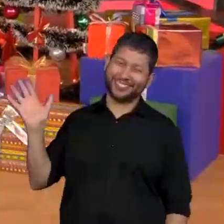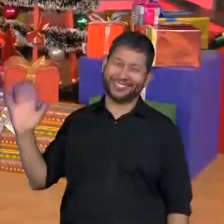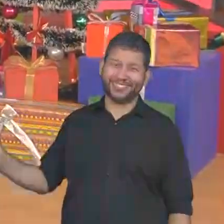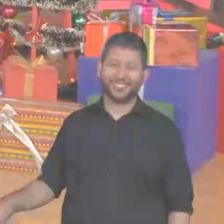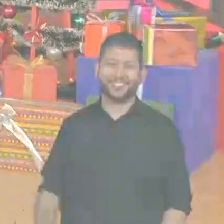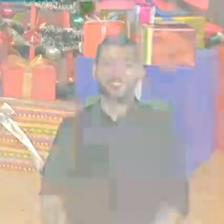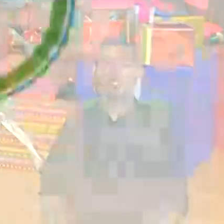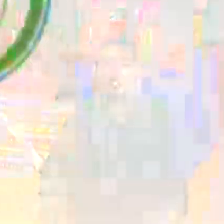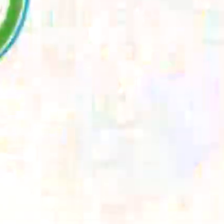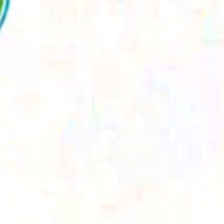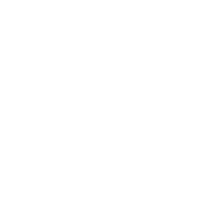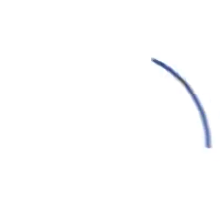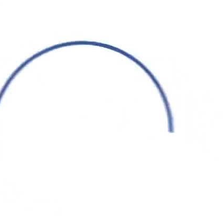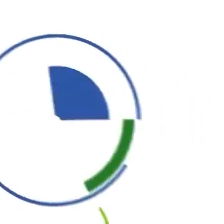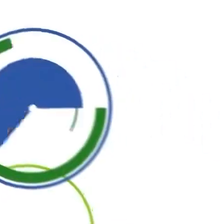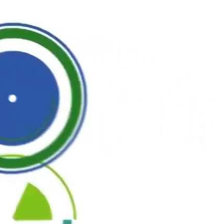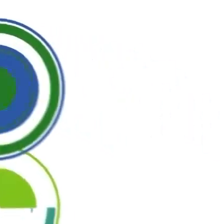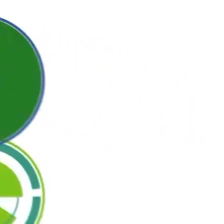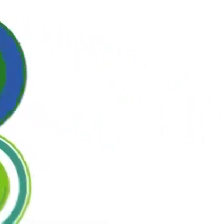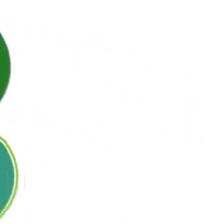Tchau,